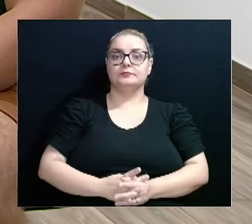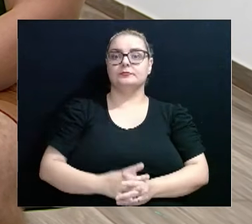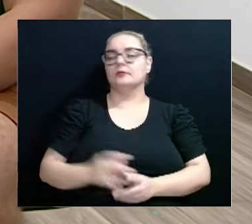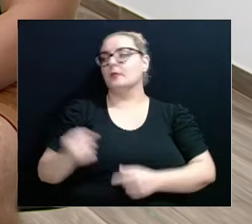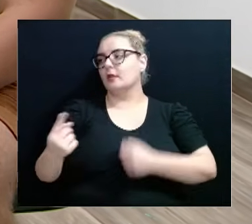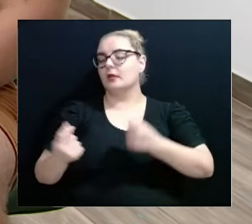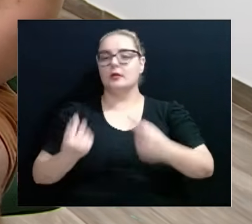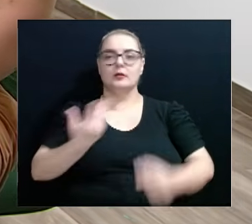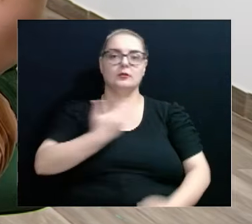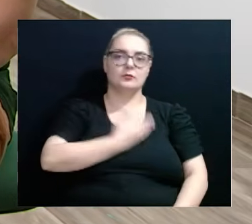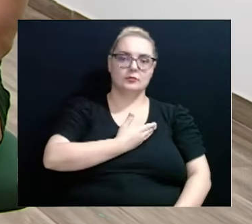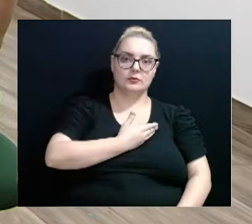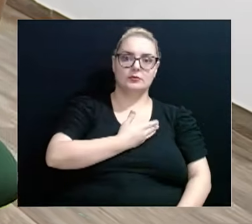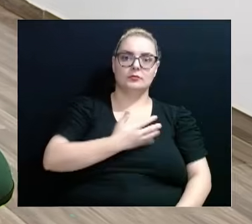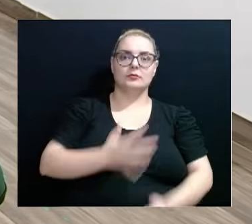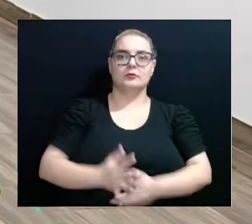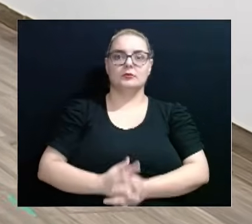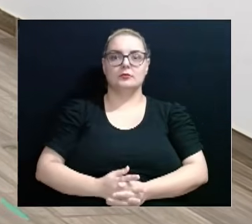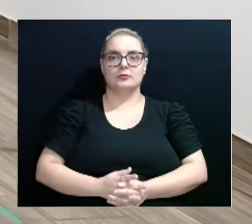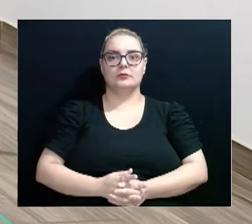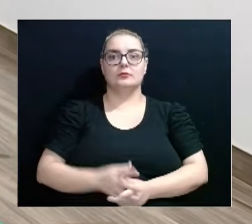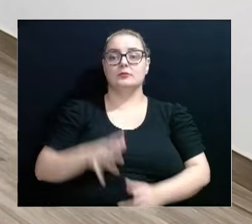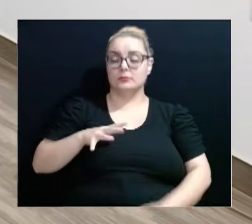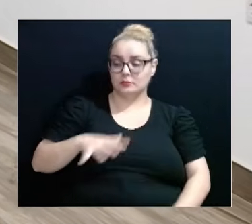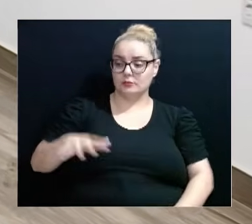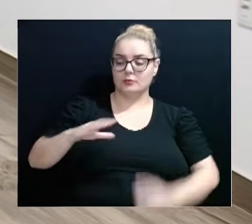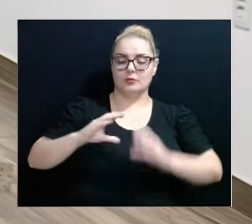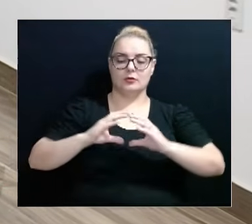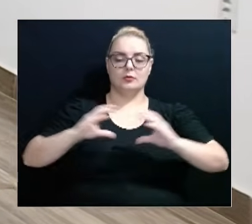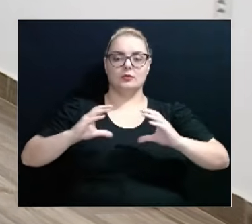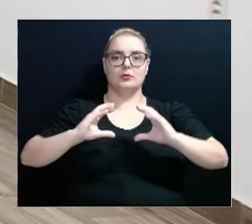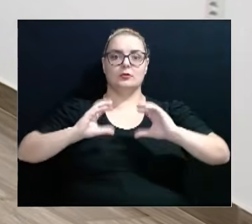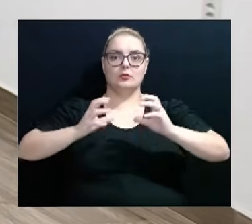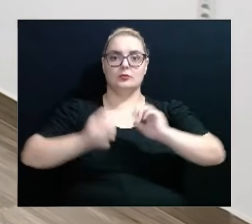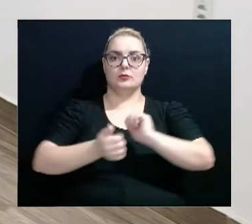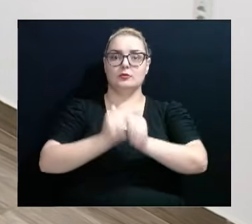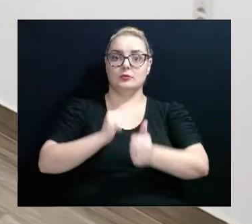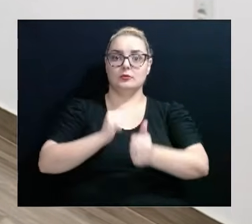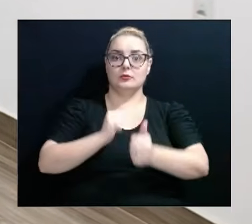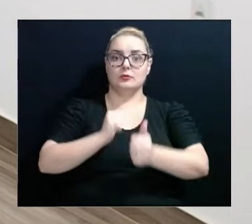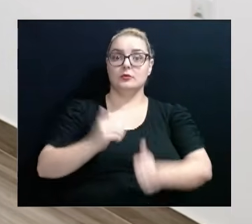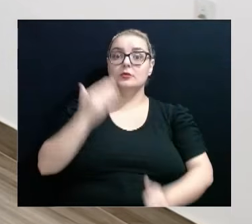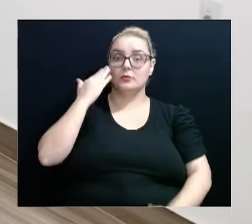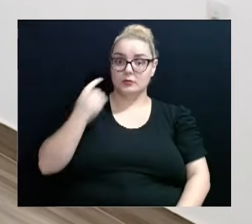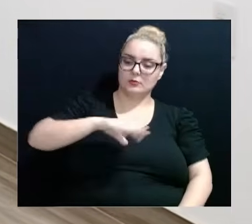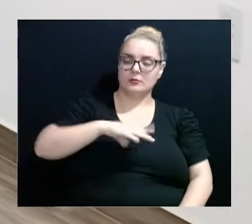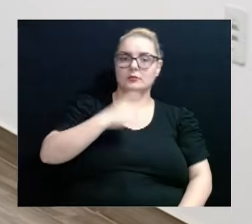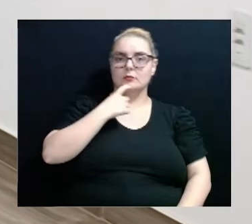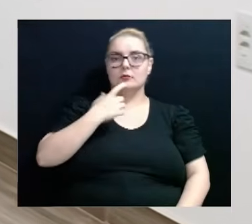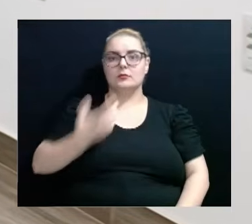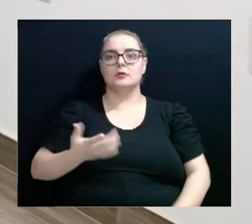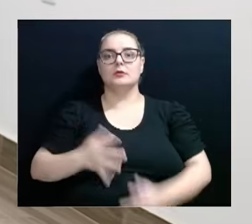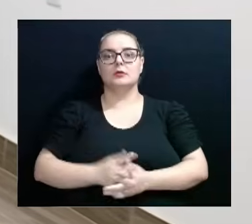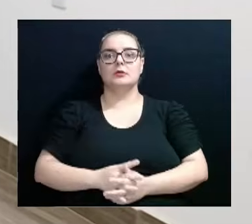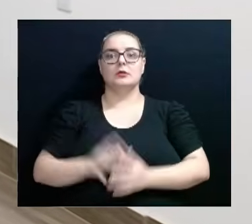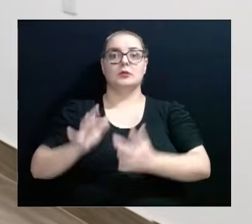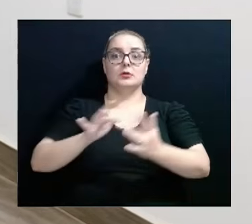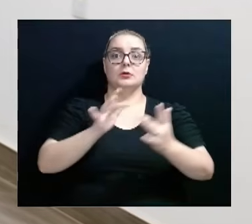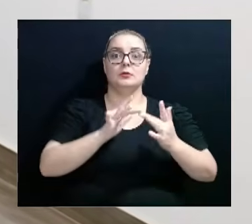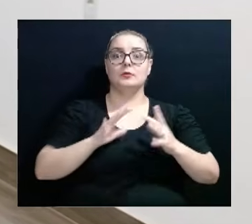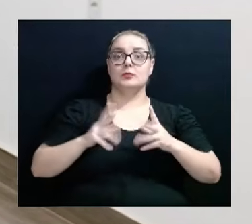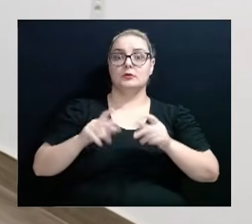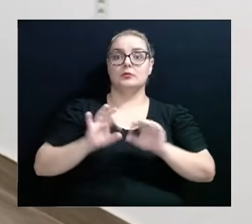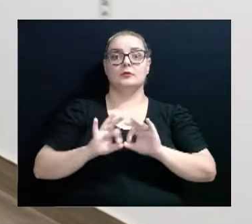americano começou em 2014, na Grande São Paulo, por onde passei por alguns times.